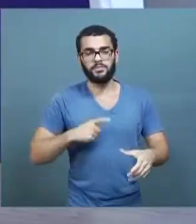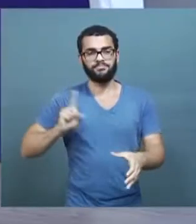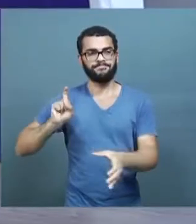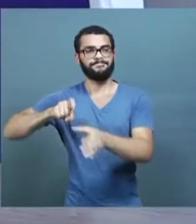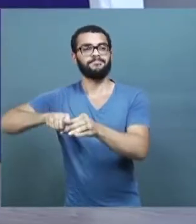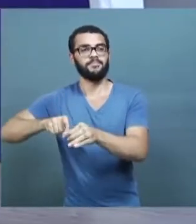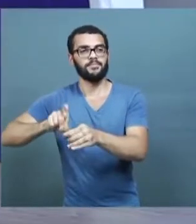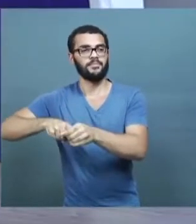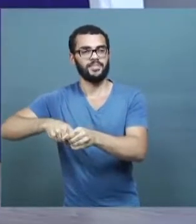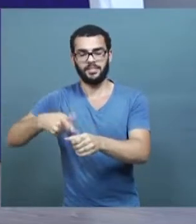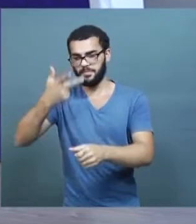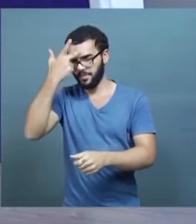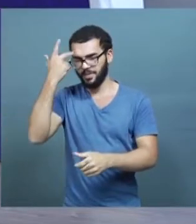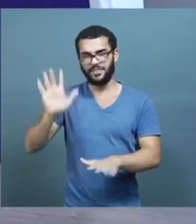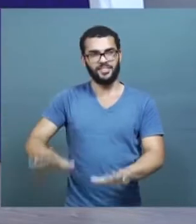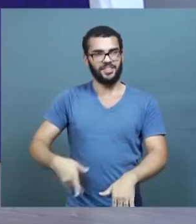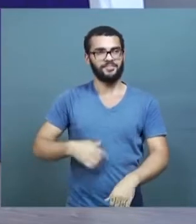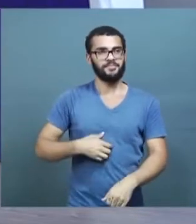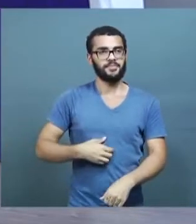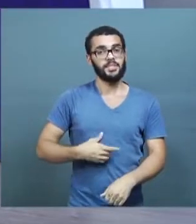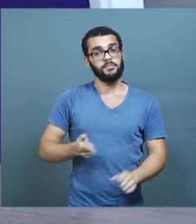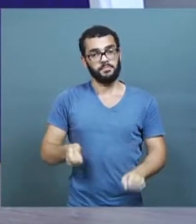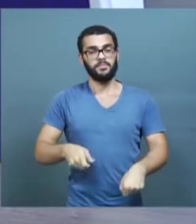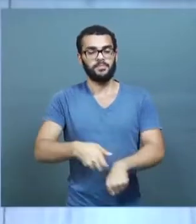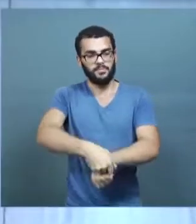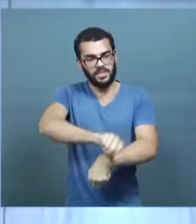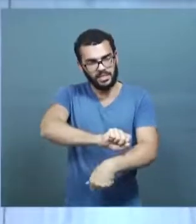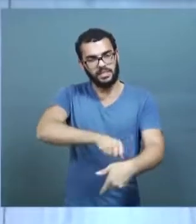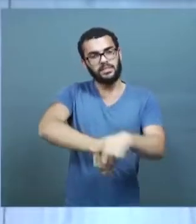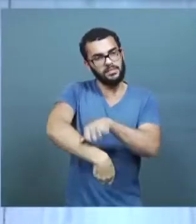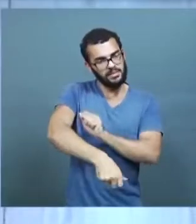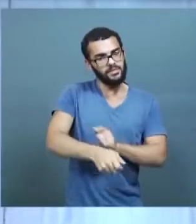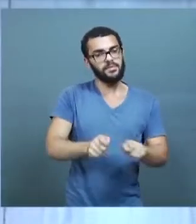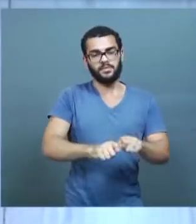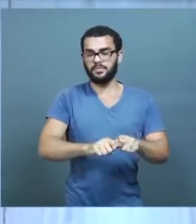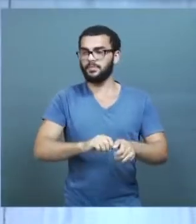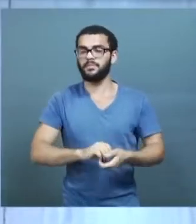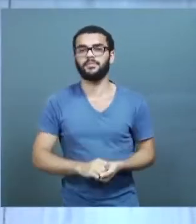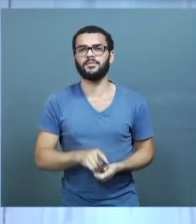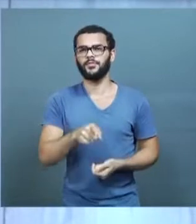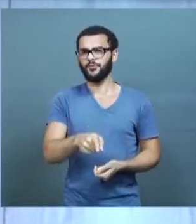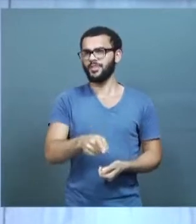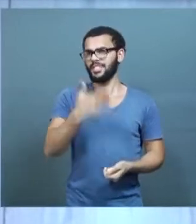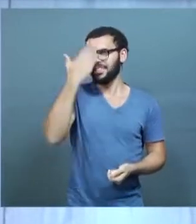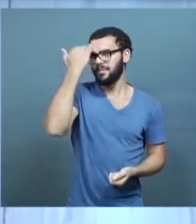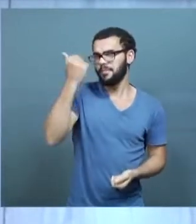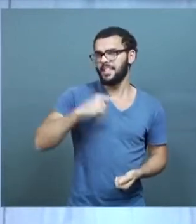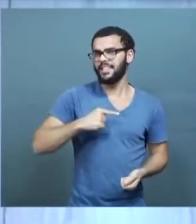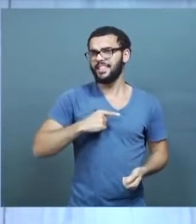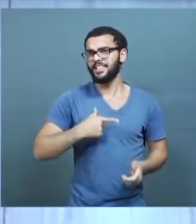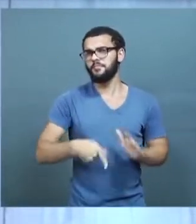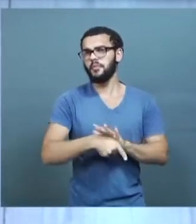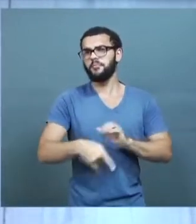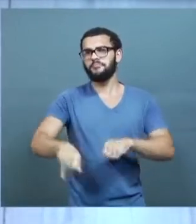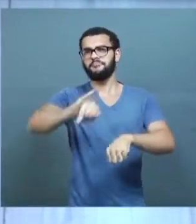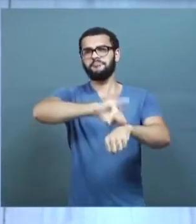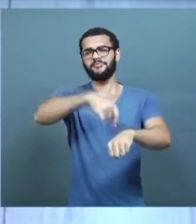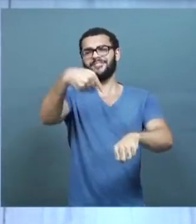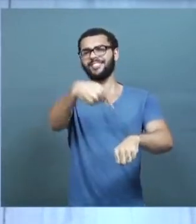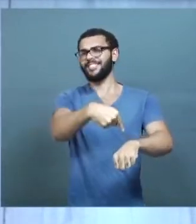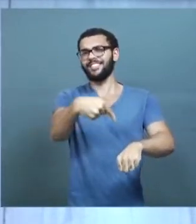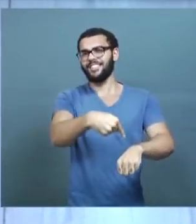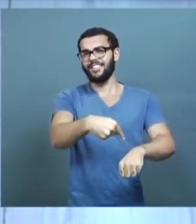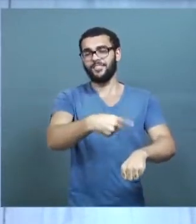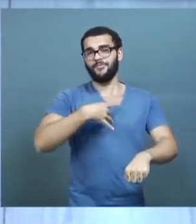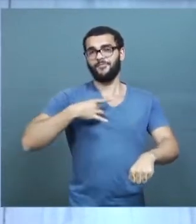Põe a mão na massa, né? Põe a mão na massa e vai ser mais fácil. E falando sobre isso, você sabia que o Centro Universitário de Voluntariado